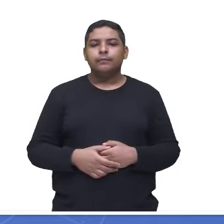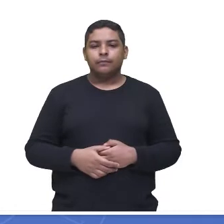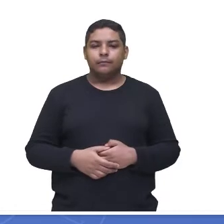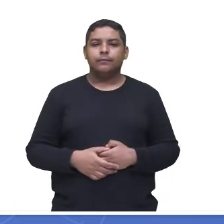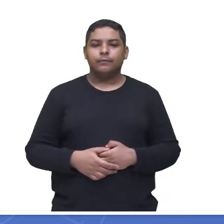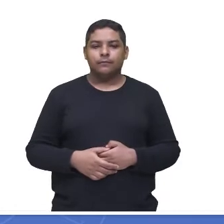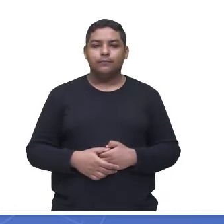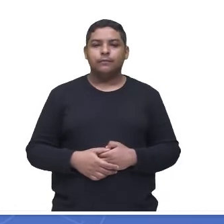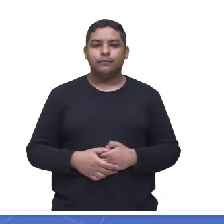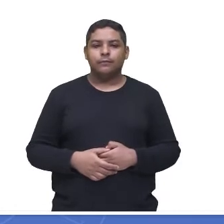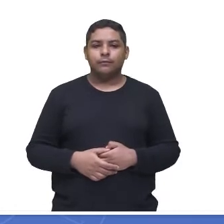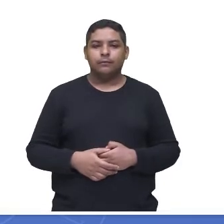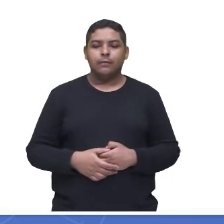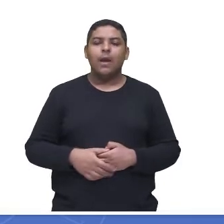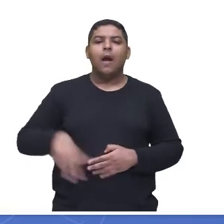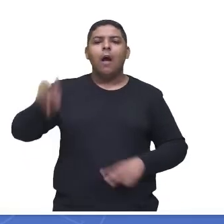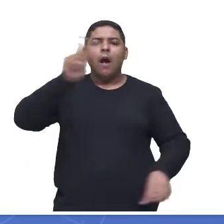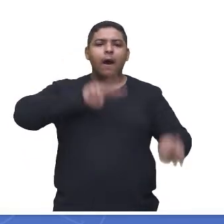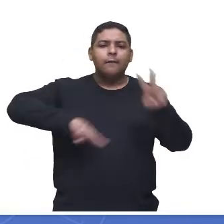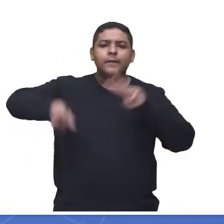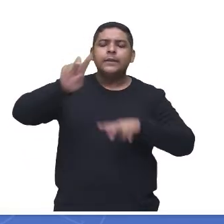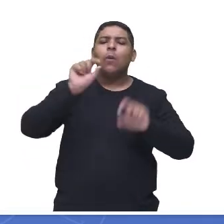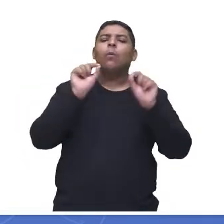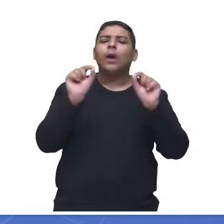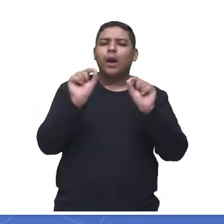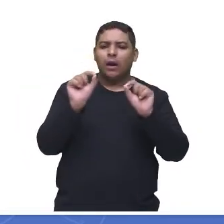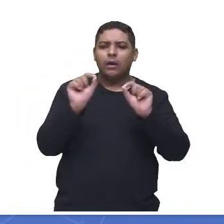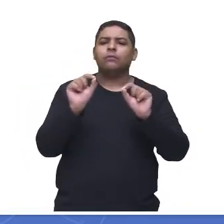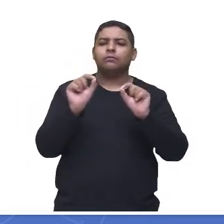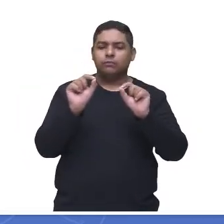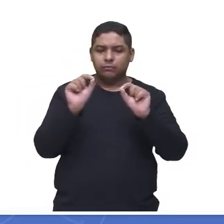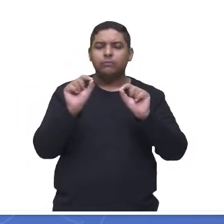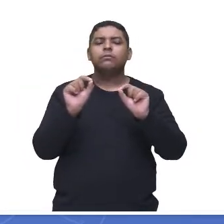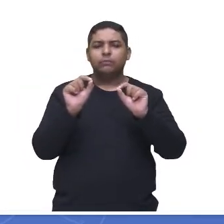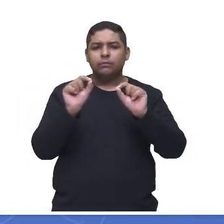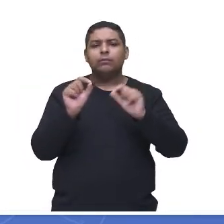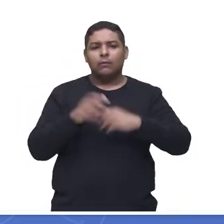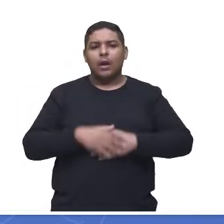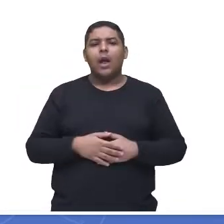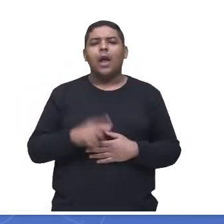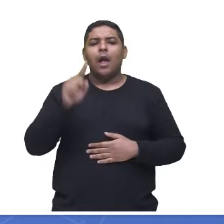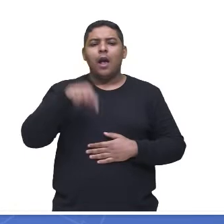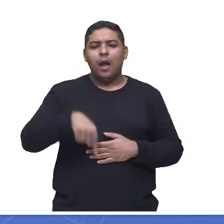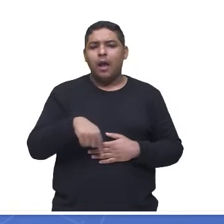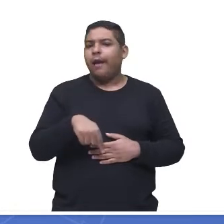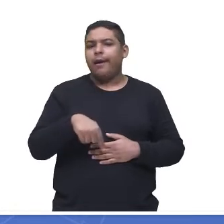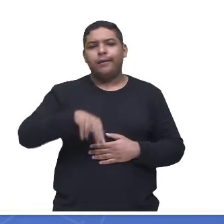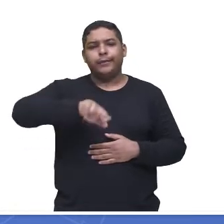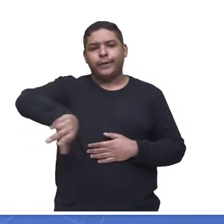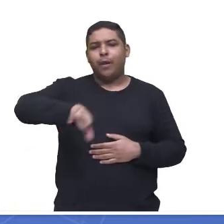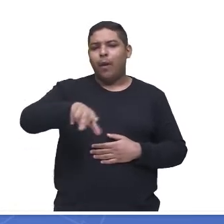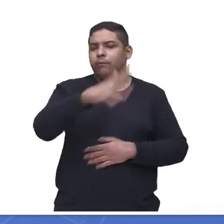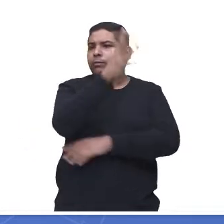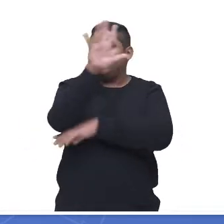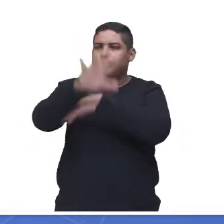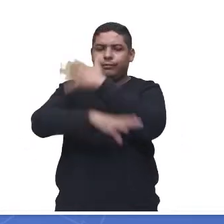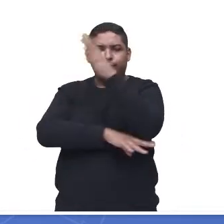né? Essa visão aqui, então, né, ela já foi. Esse mundo não é mais um mundo